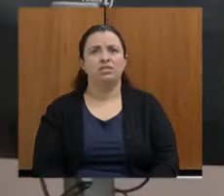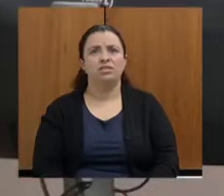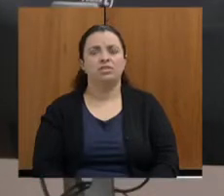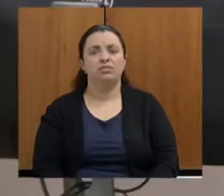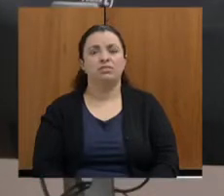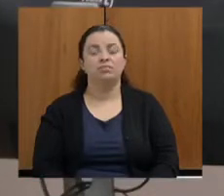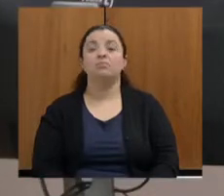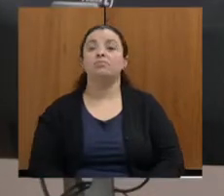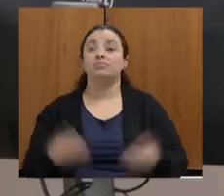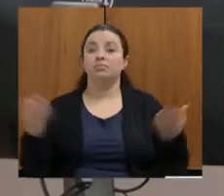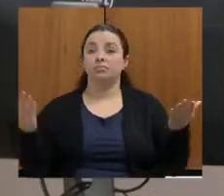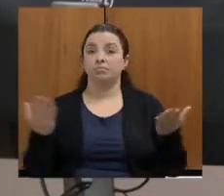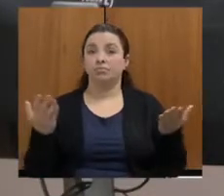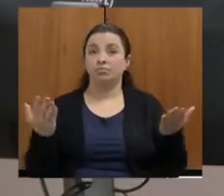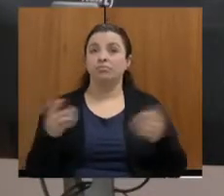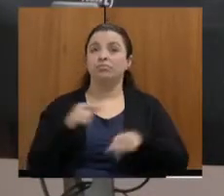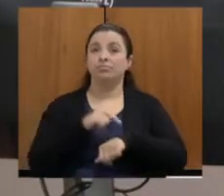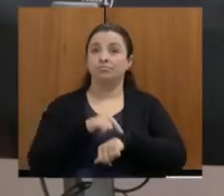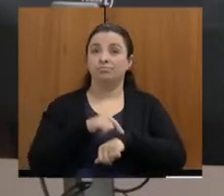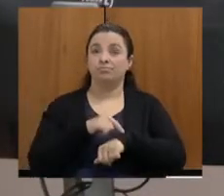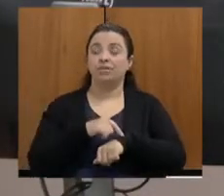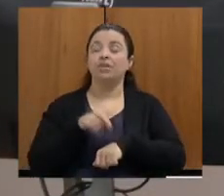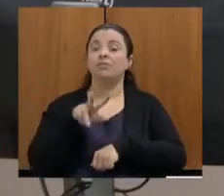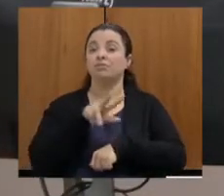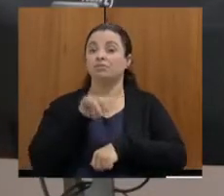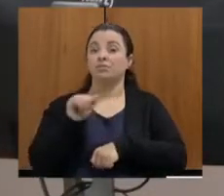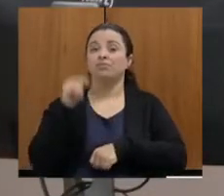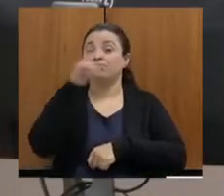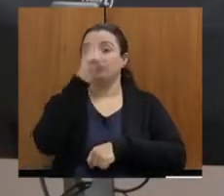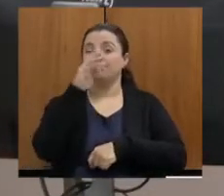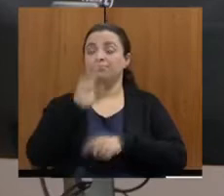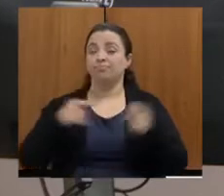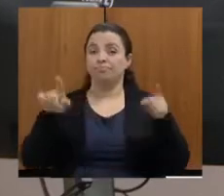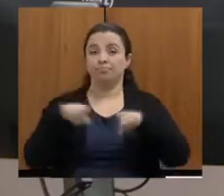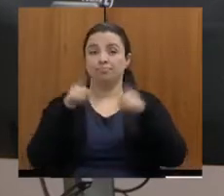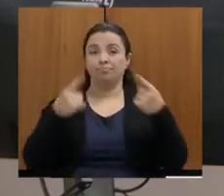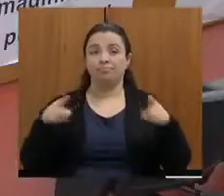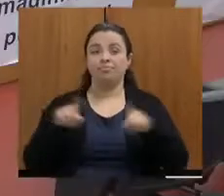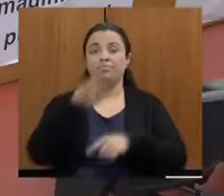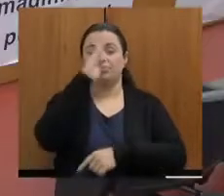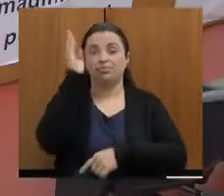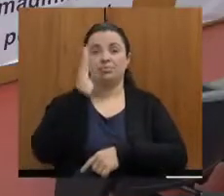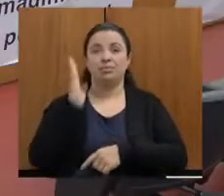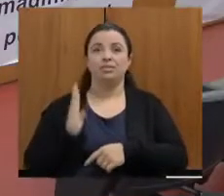a e nesse momento ouviremos o Hino Nacional Brasileiro arr